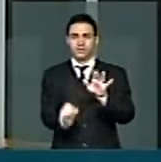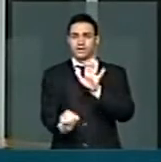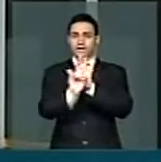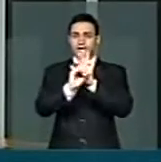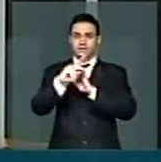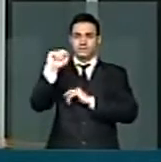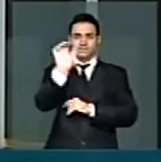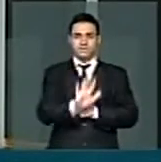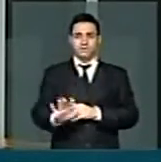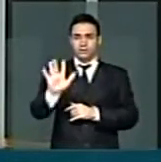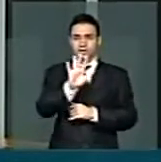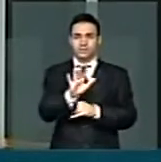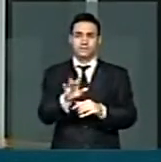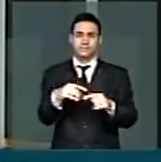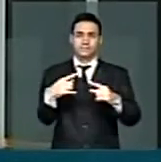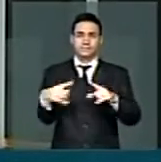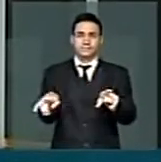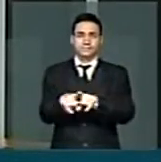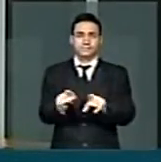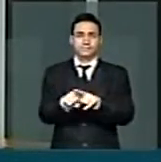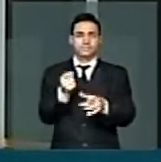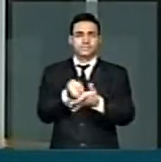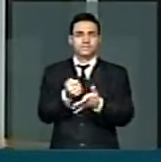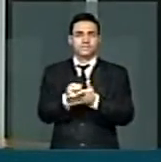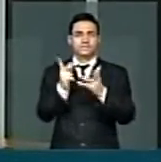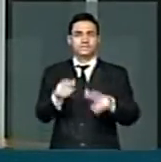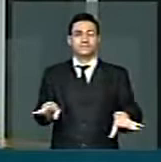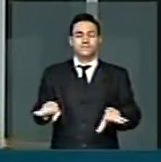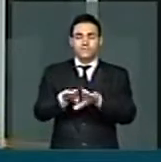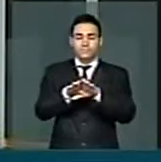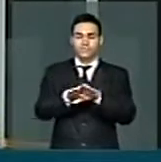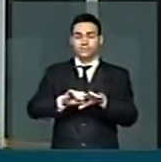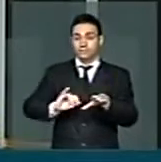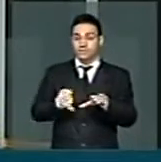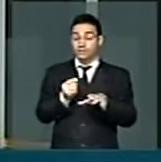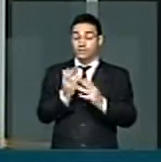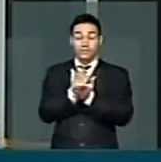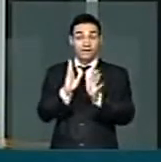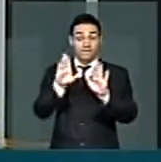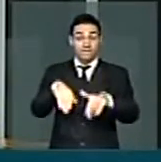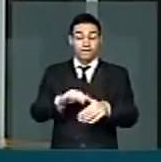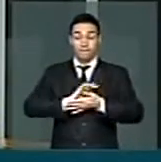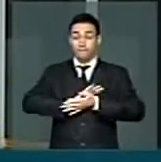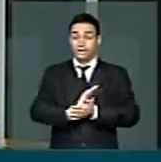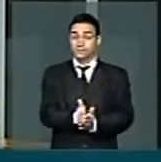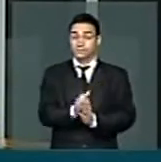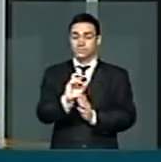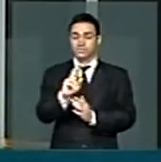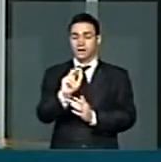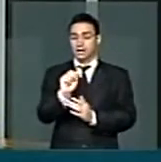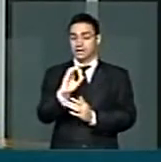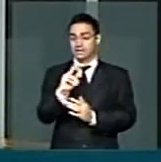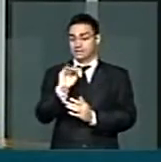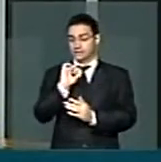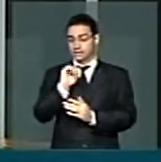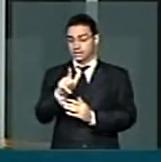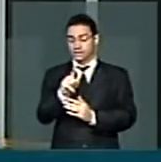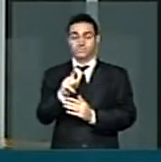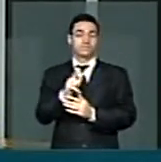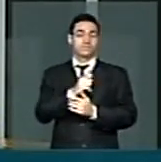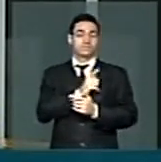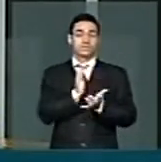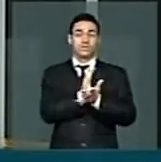Para tanto, vem exigindo igualdade de oportunidades, fim do preconceito racial, espaço de